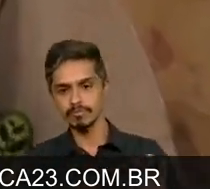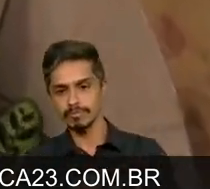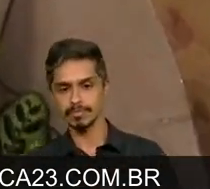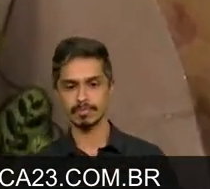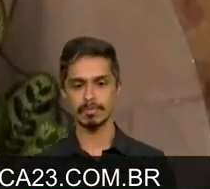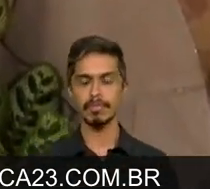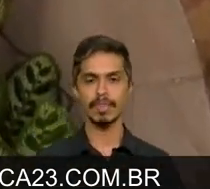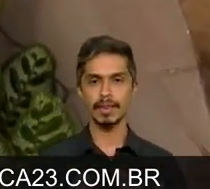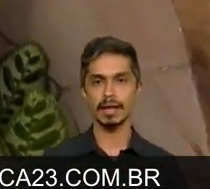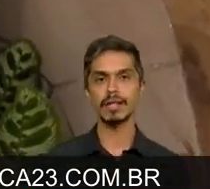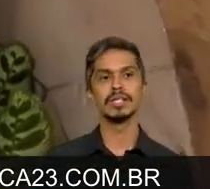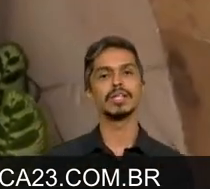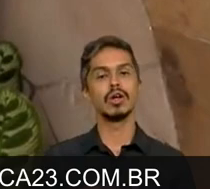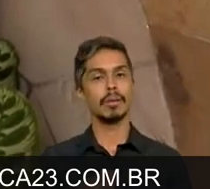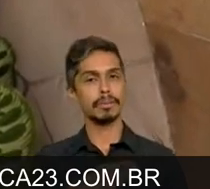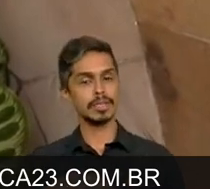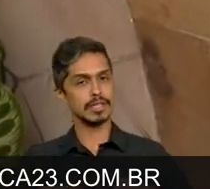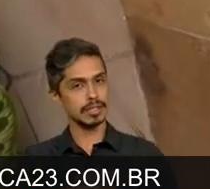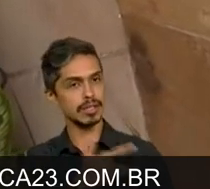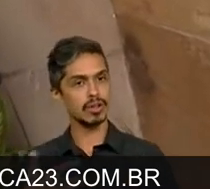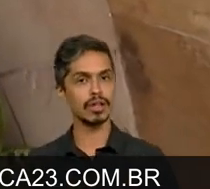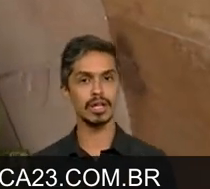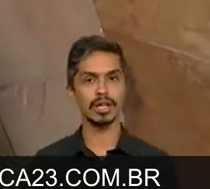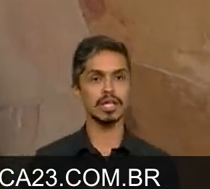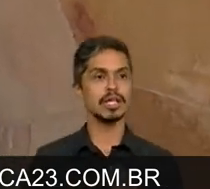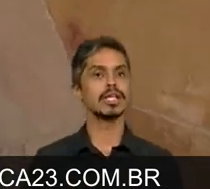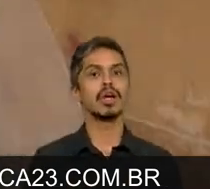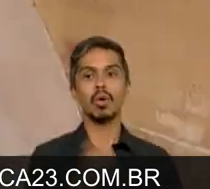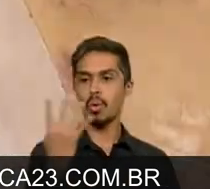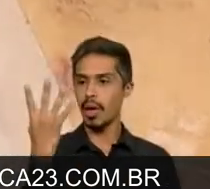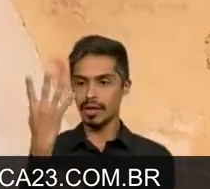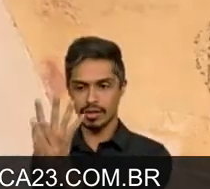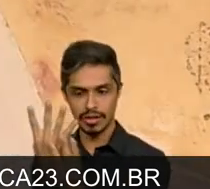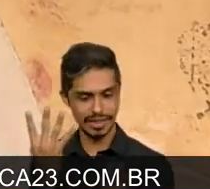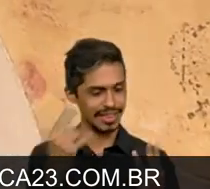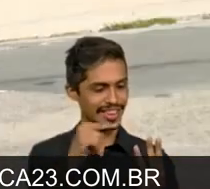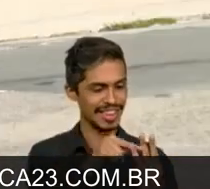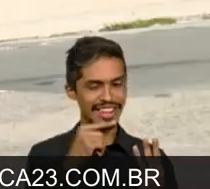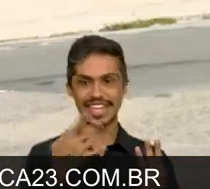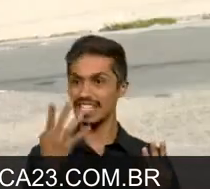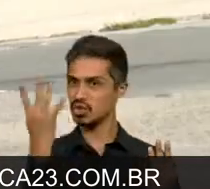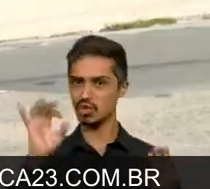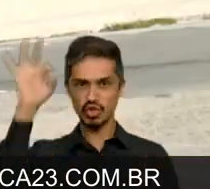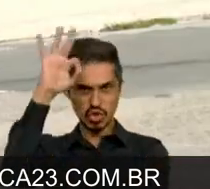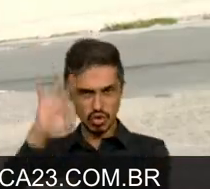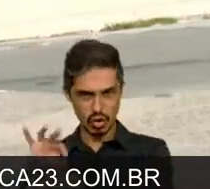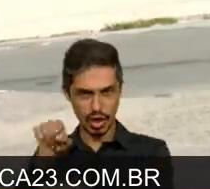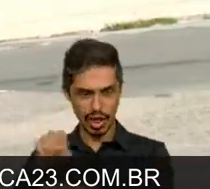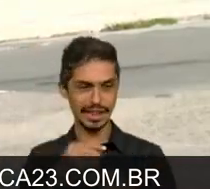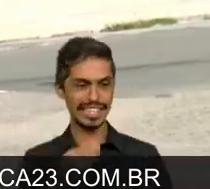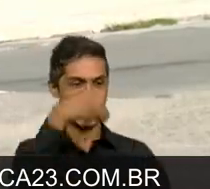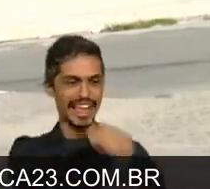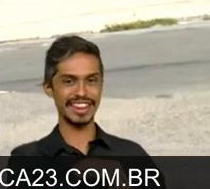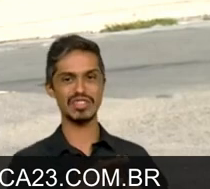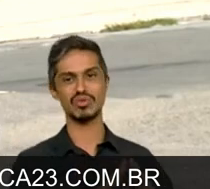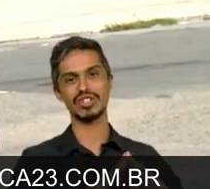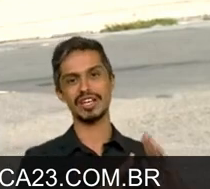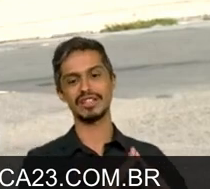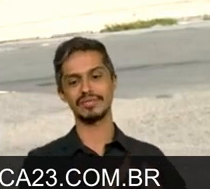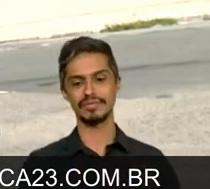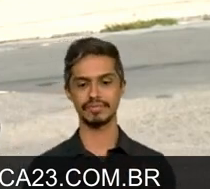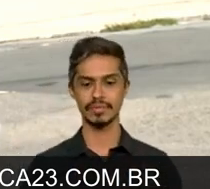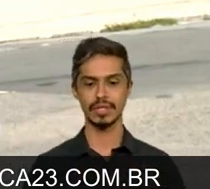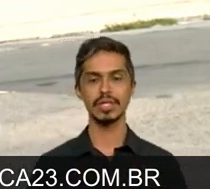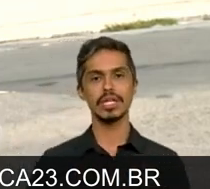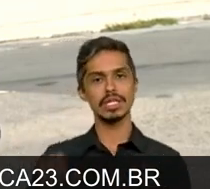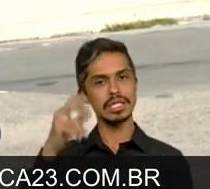Saúde, 3 em cada 4 focos do mosquito estão dentro das residências. Em vistoria pela zona leste da cidade de São